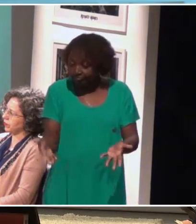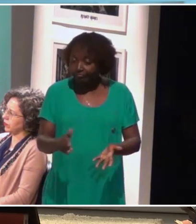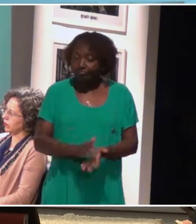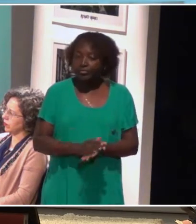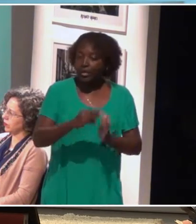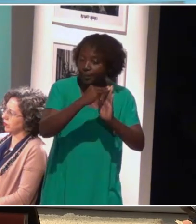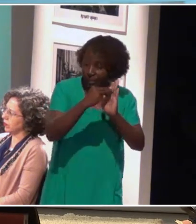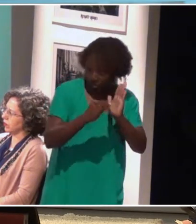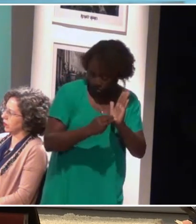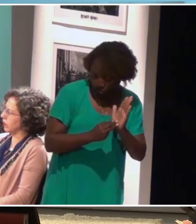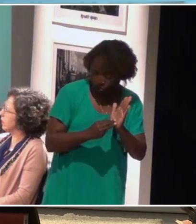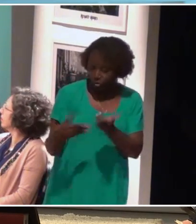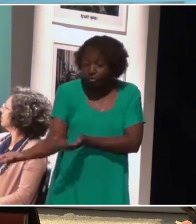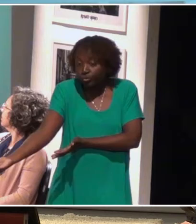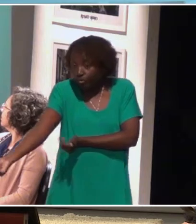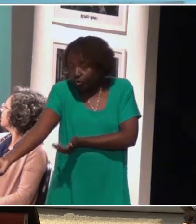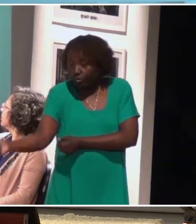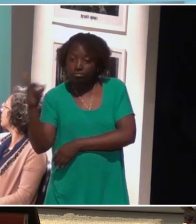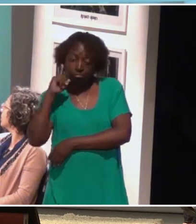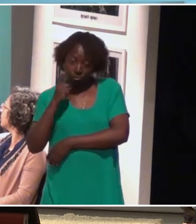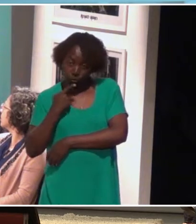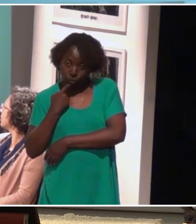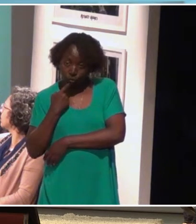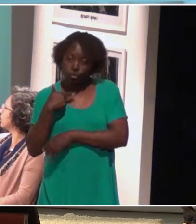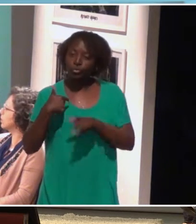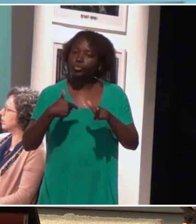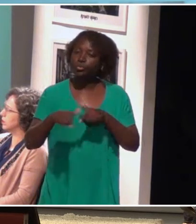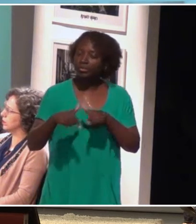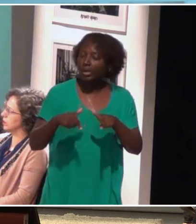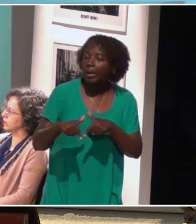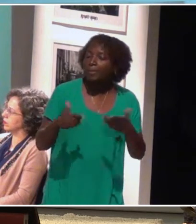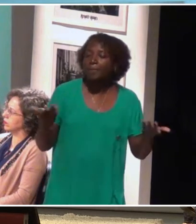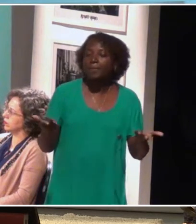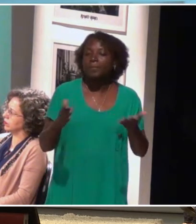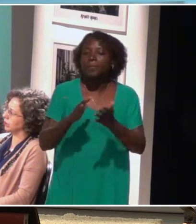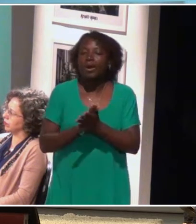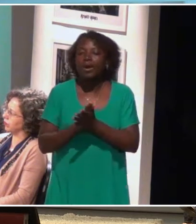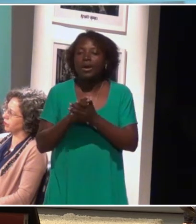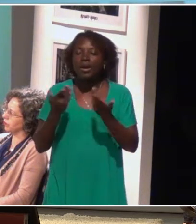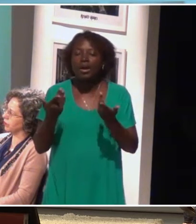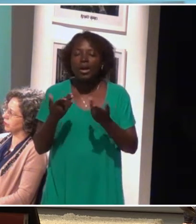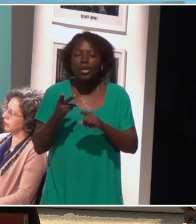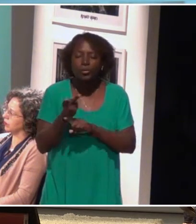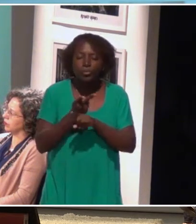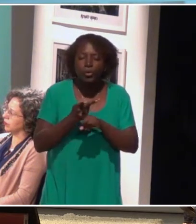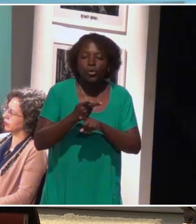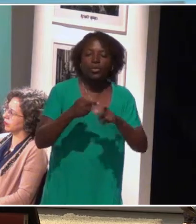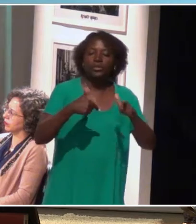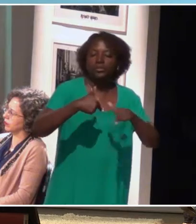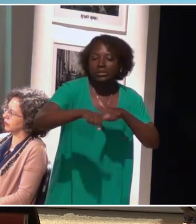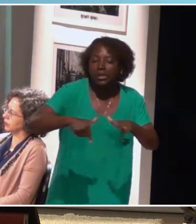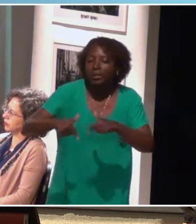O metodologia, jovens surdos que fazem o trabalho buscando entrar na profissão como instrutores.